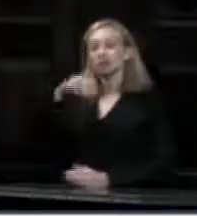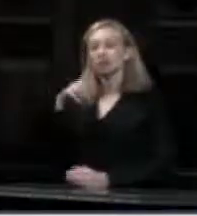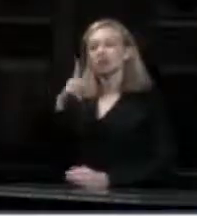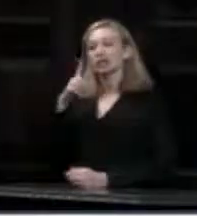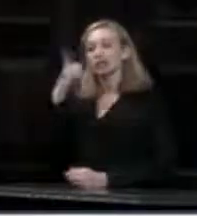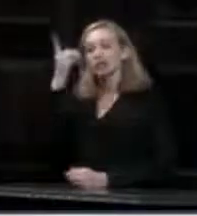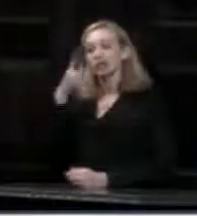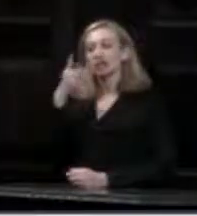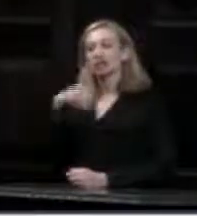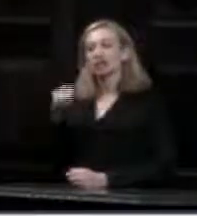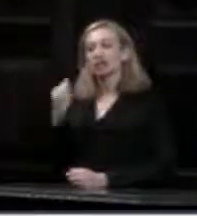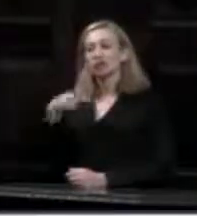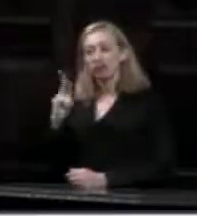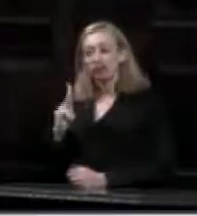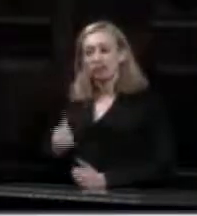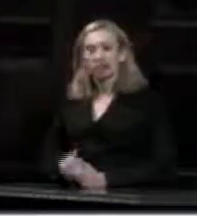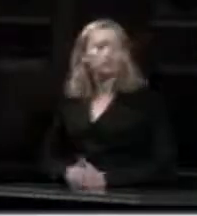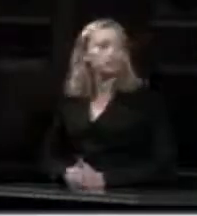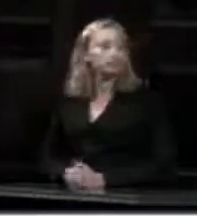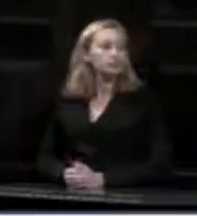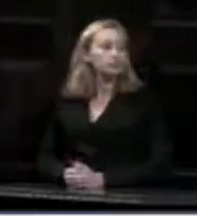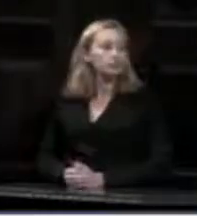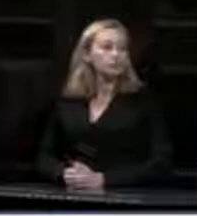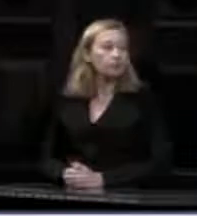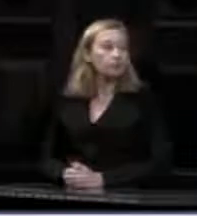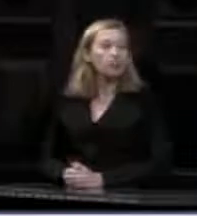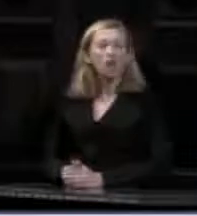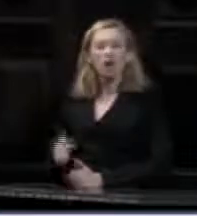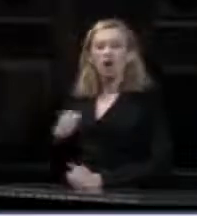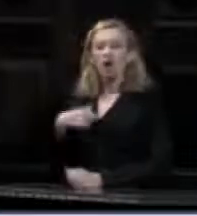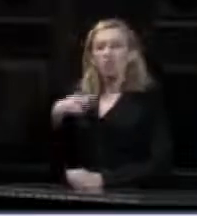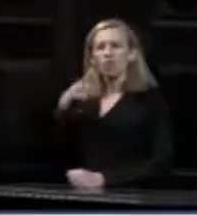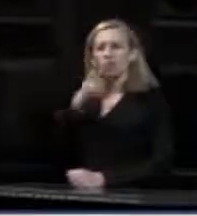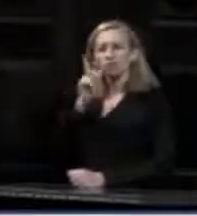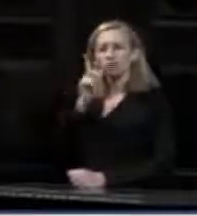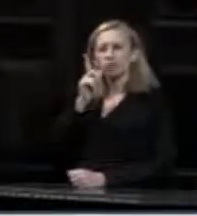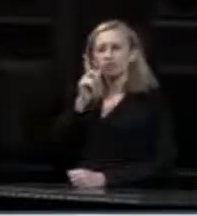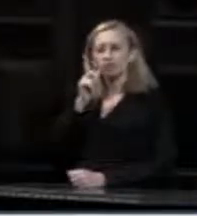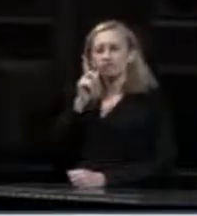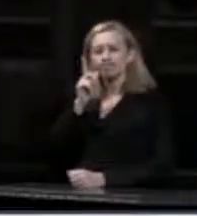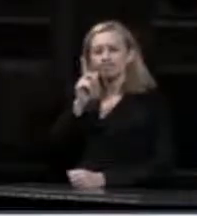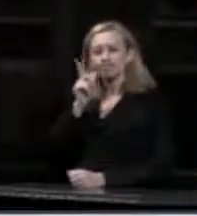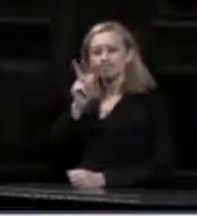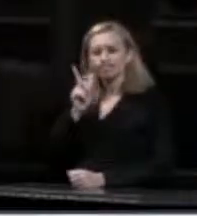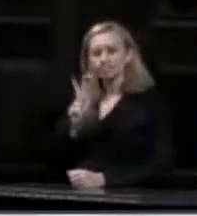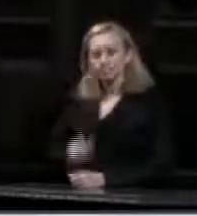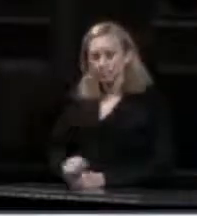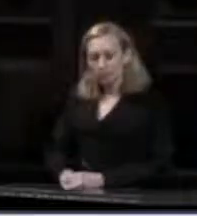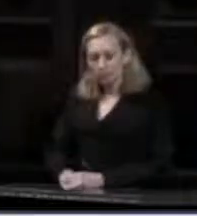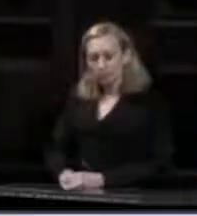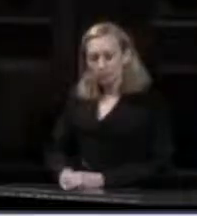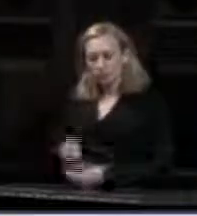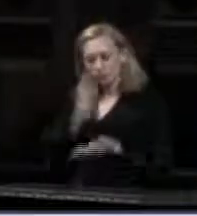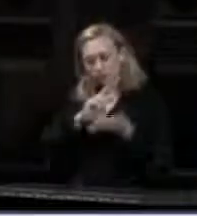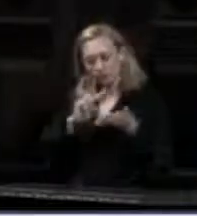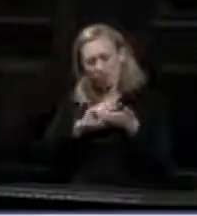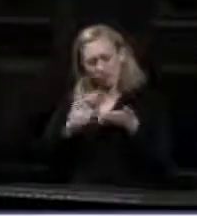carneiro eu ontem leia um artigo